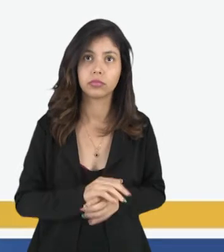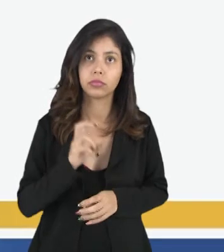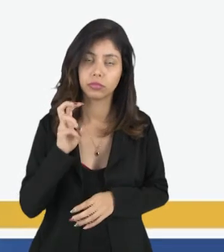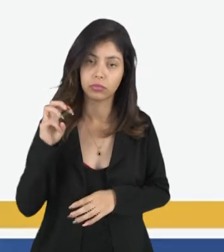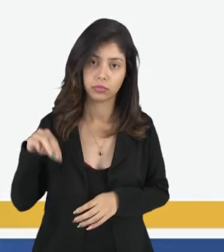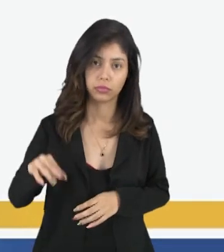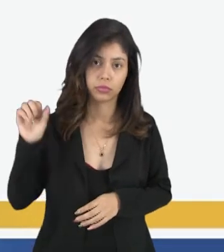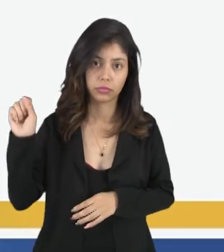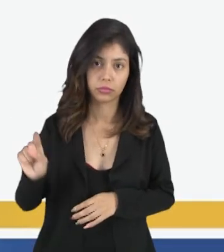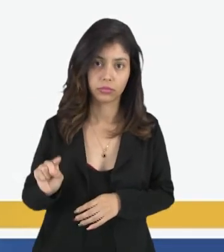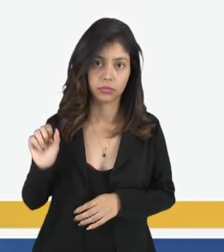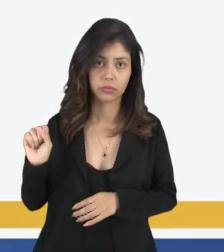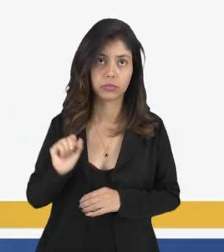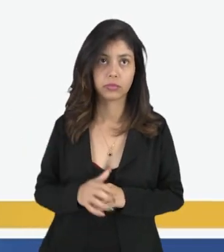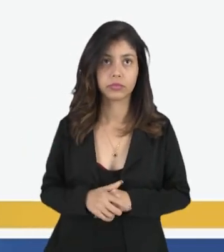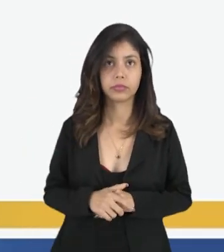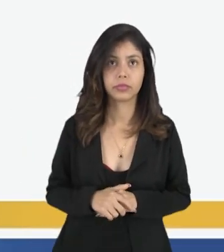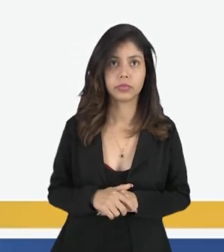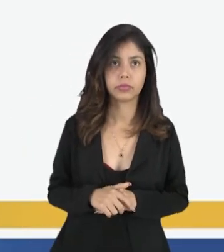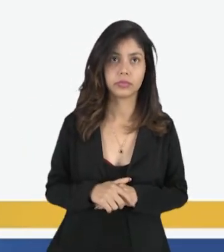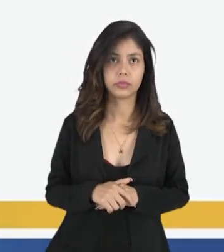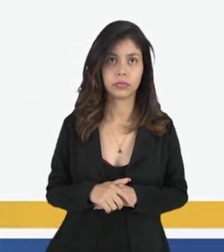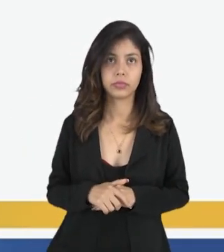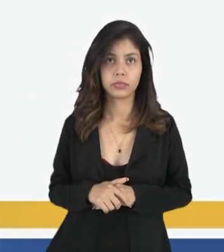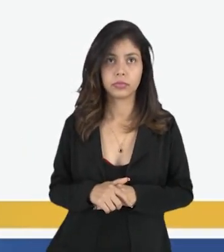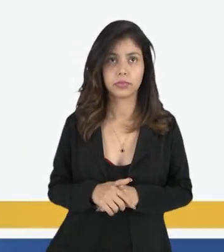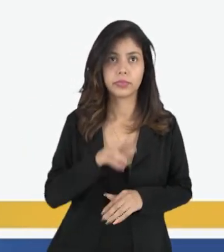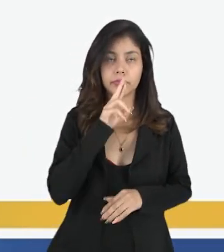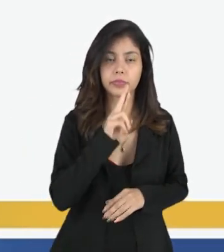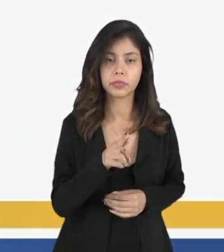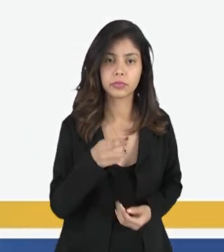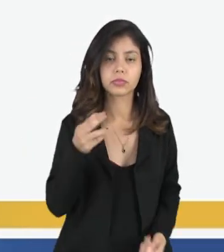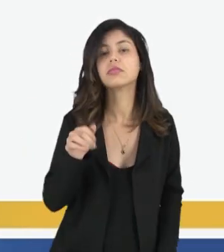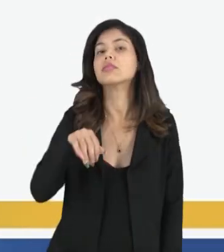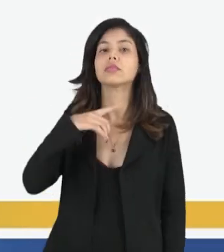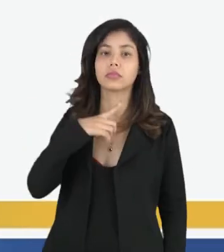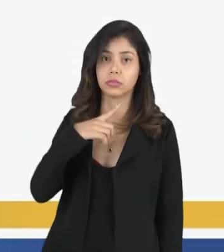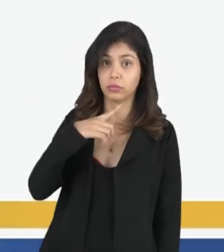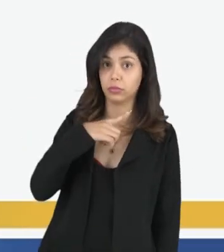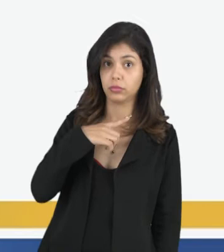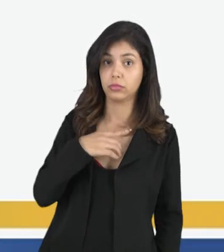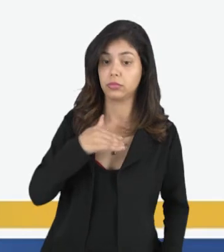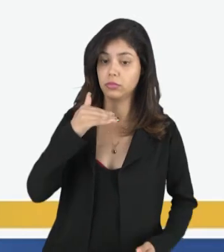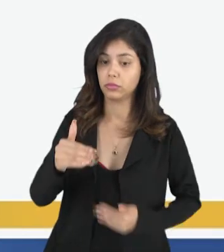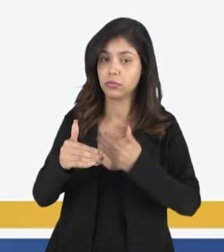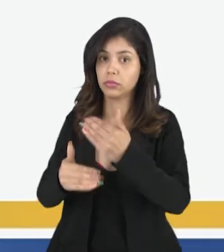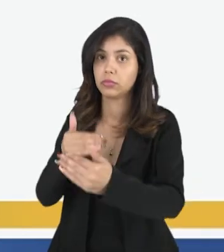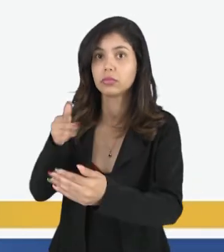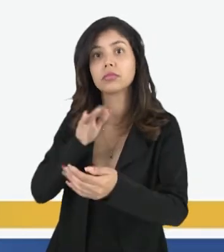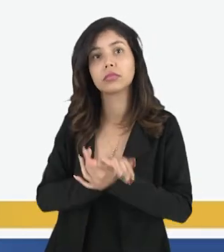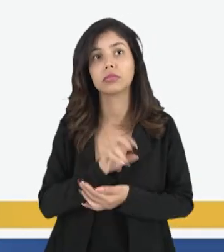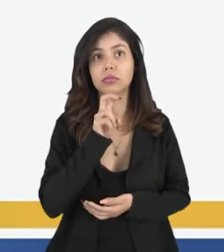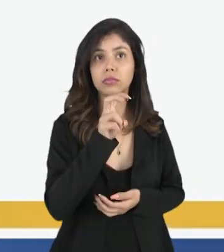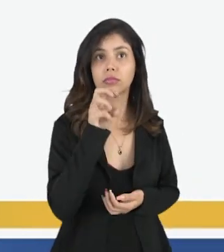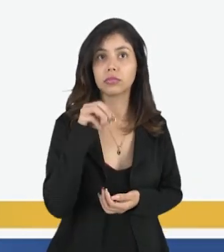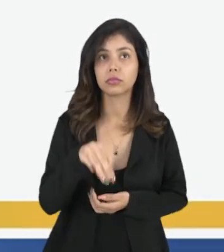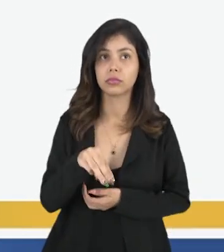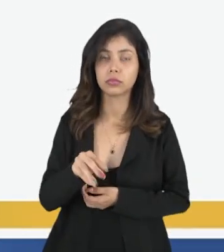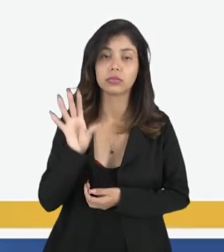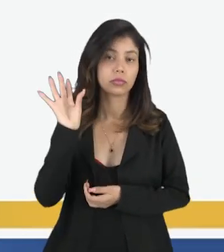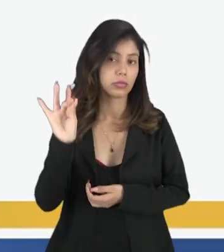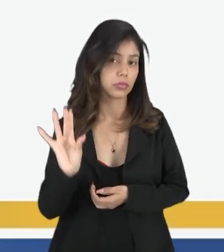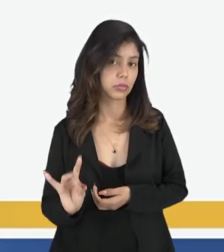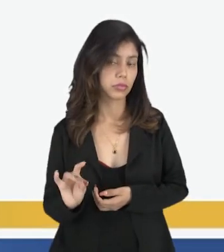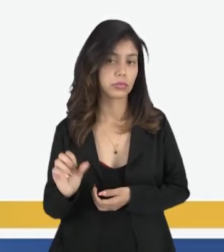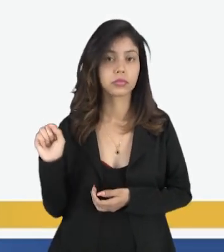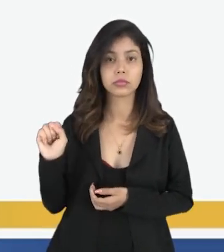por segundo. O resultado indica que o móvel desloca-se 5 metros a cada segundo,